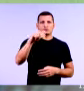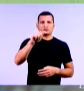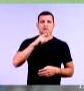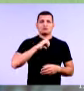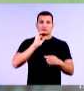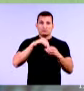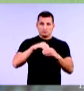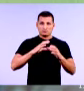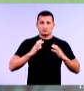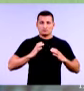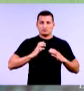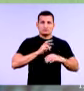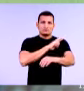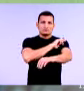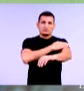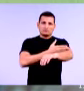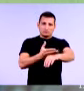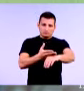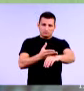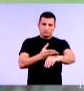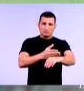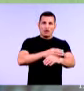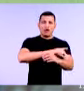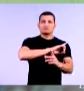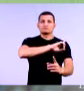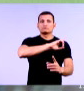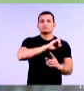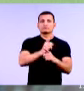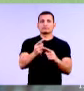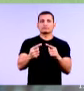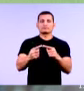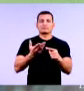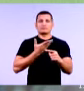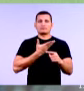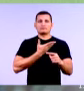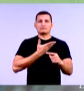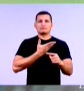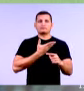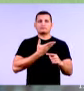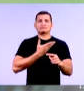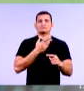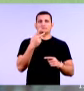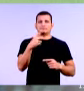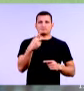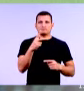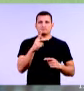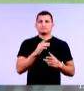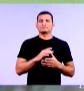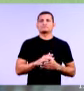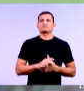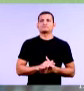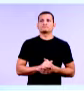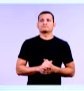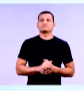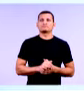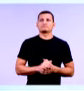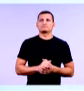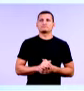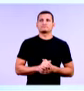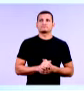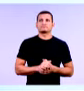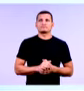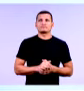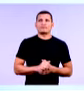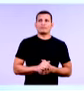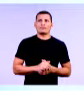E aí vai conectar com o seu colega que está numa outra rede local. Então, voltando aí, professor, nós temos,